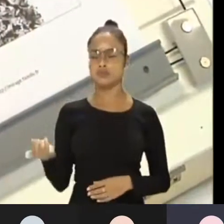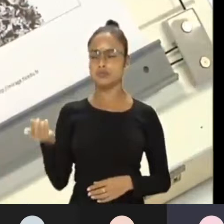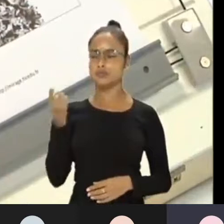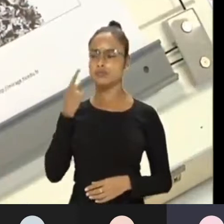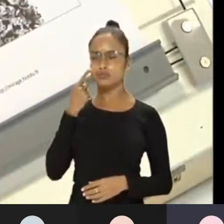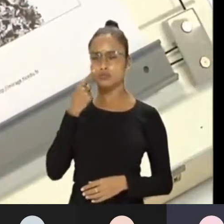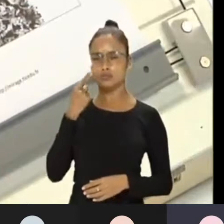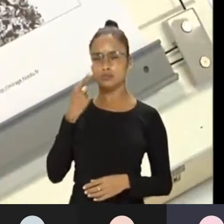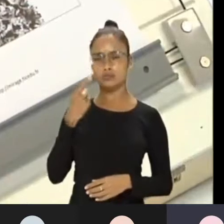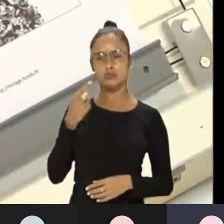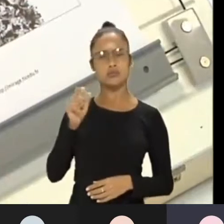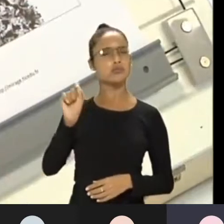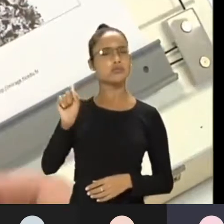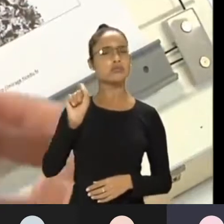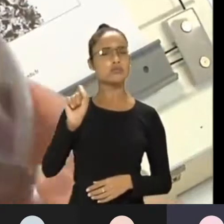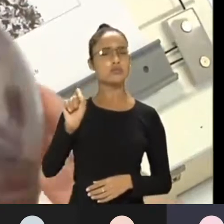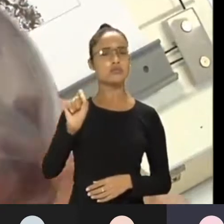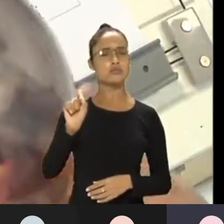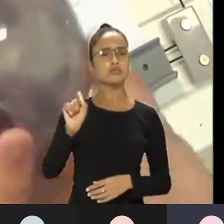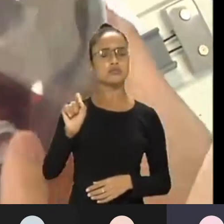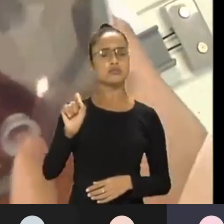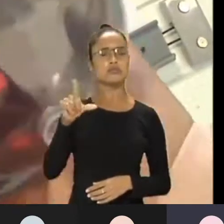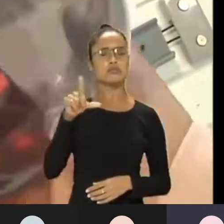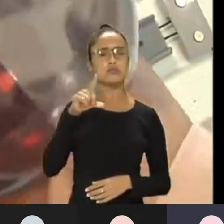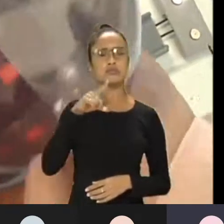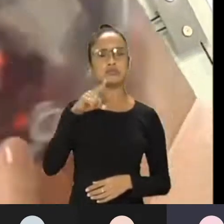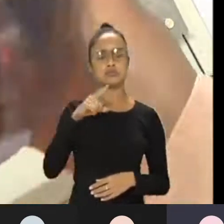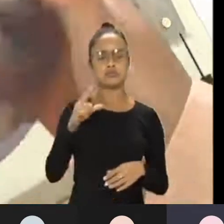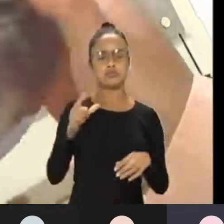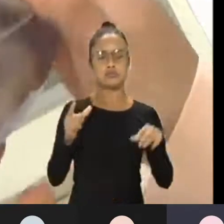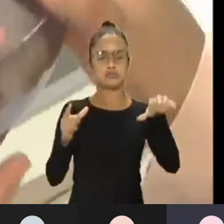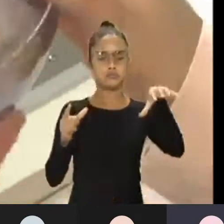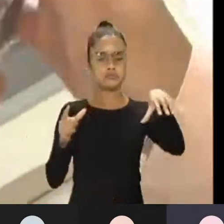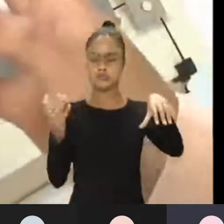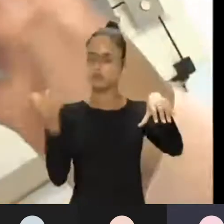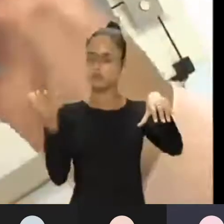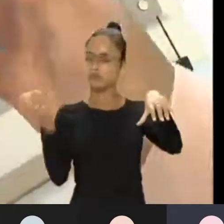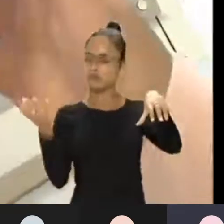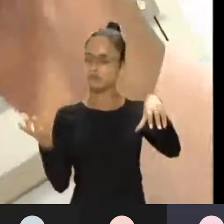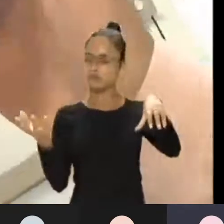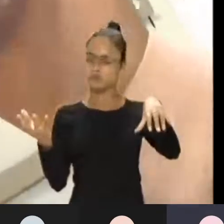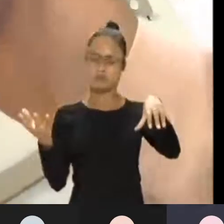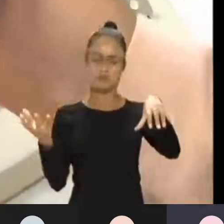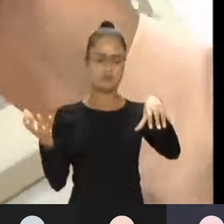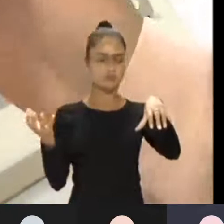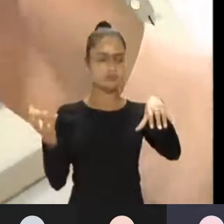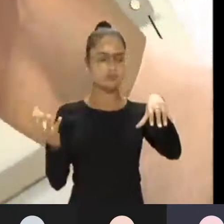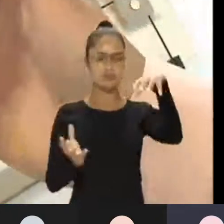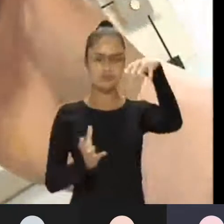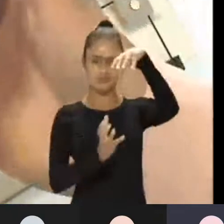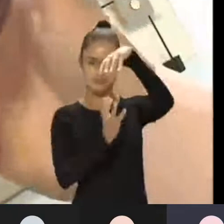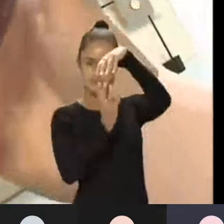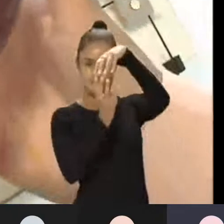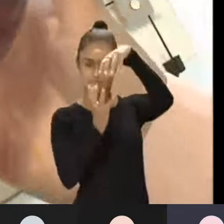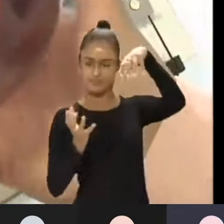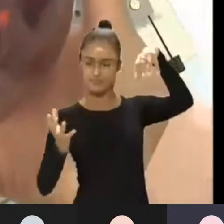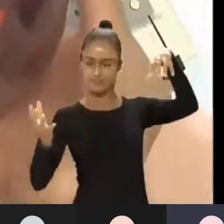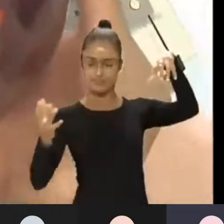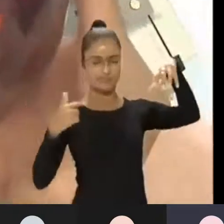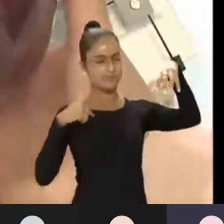lá na nossa representação, eu tinha corpos redondos, né? Aqui eu tenho uma esfera. Essa esfera é